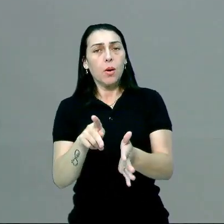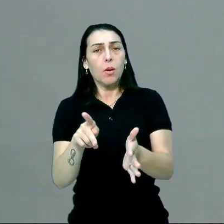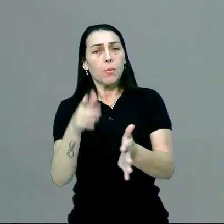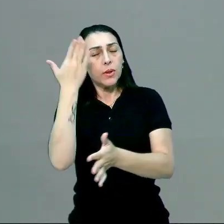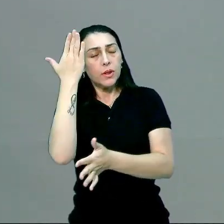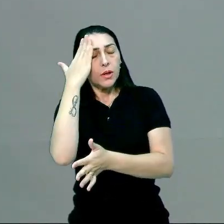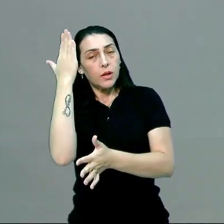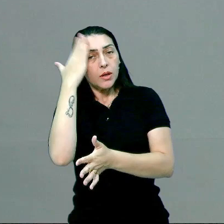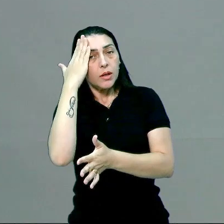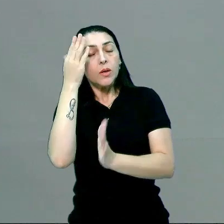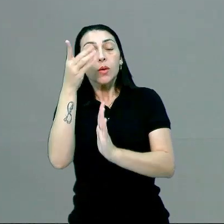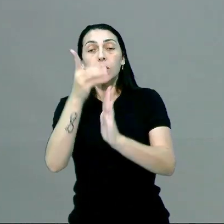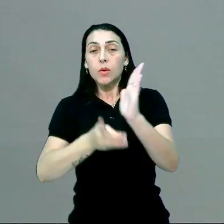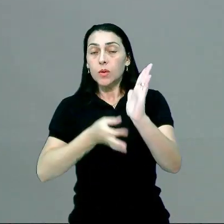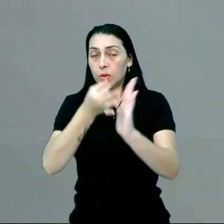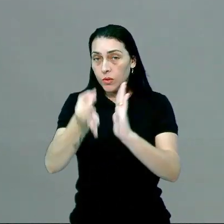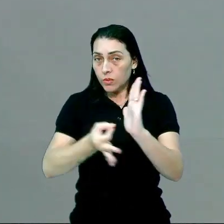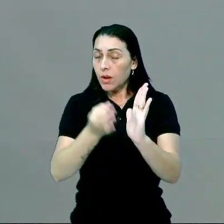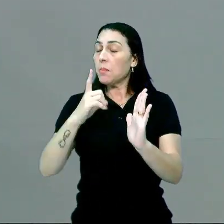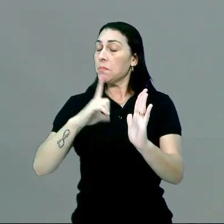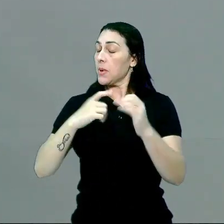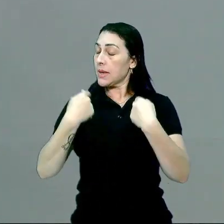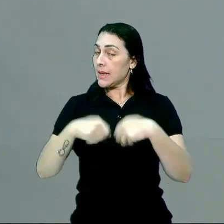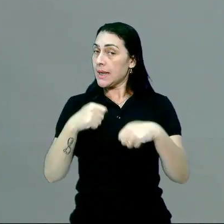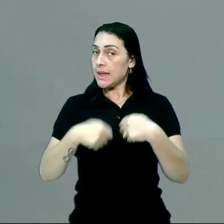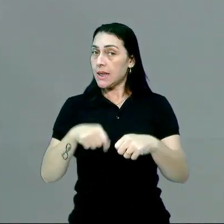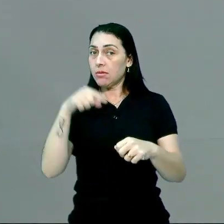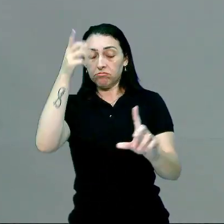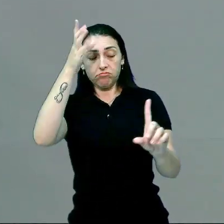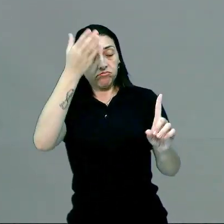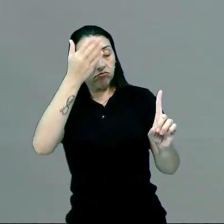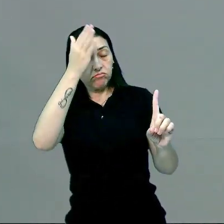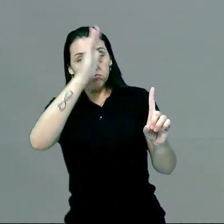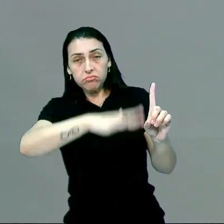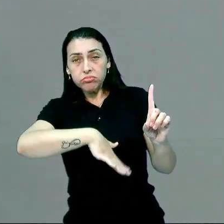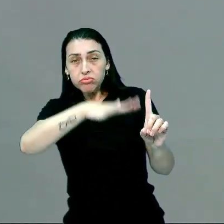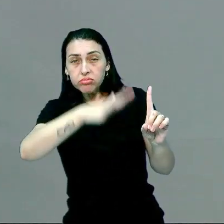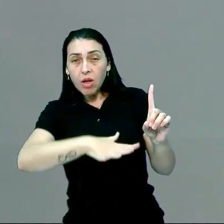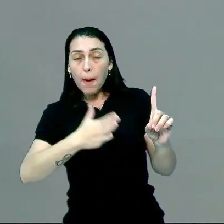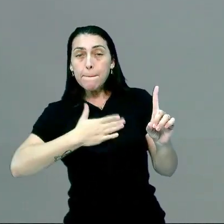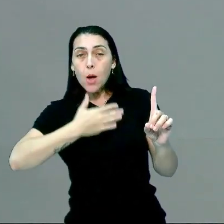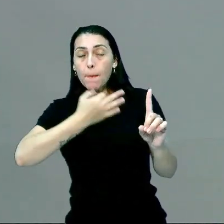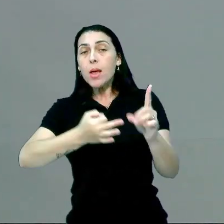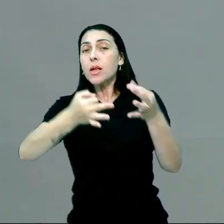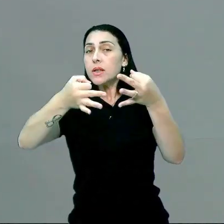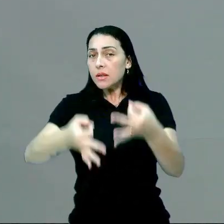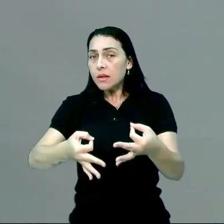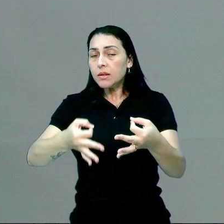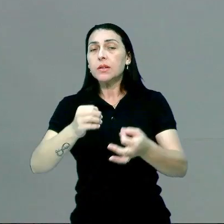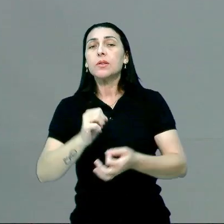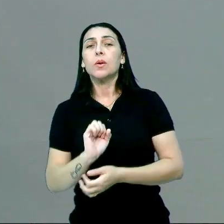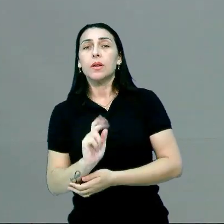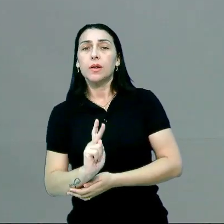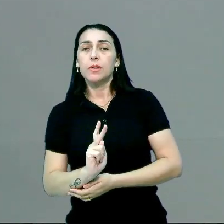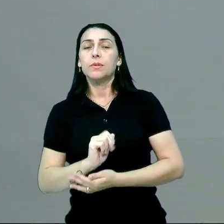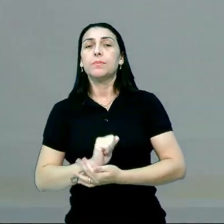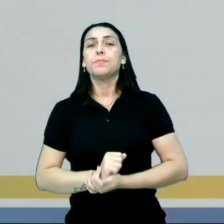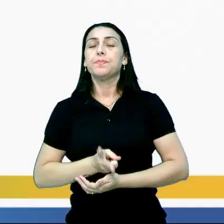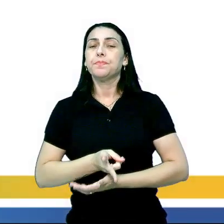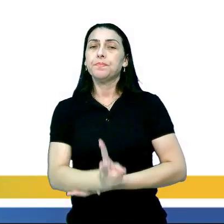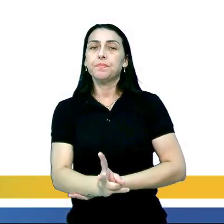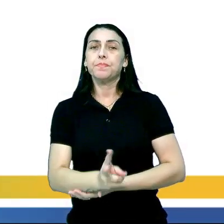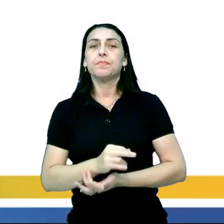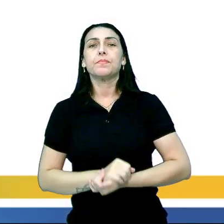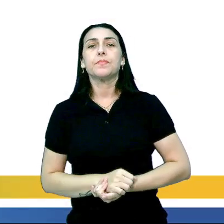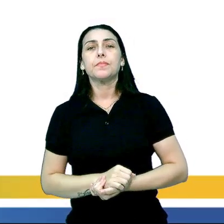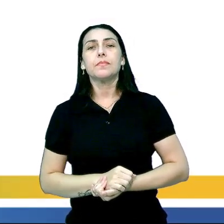do dissertativo argumentativo, que eu tenho que te convencer que o meu ponto de vista é o ponto de vista correto, ok? Vamos